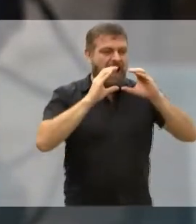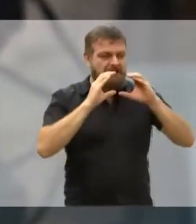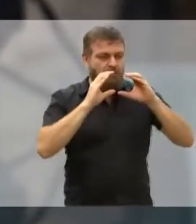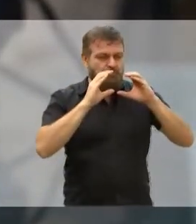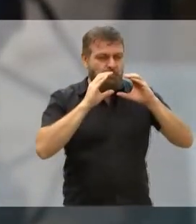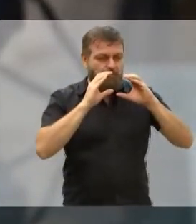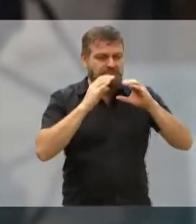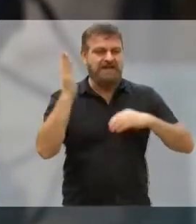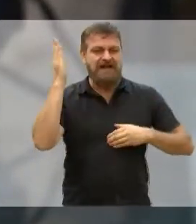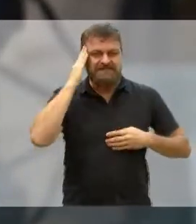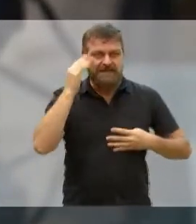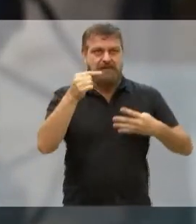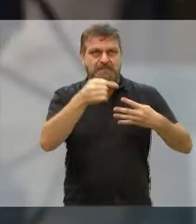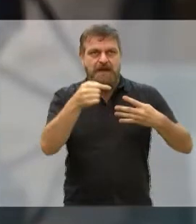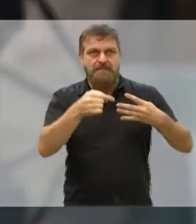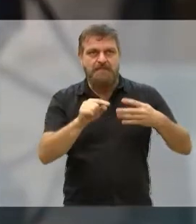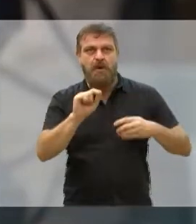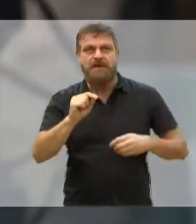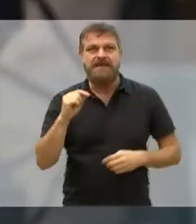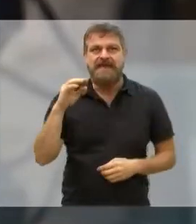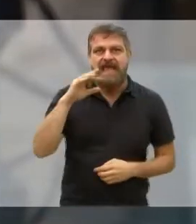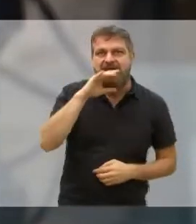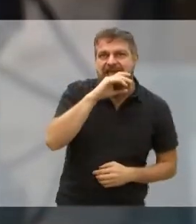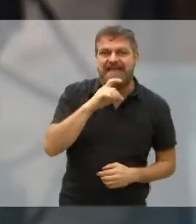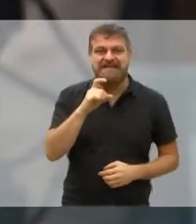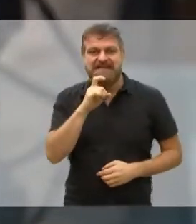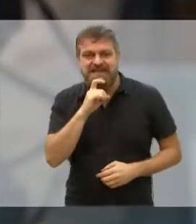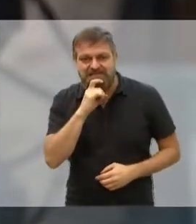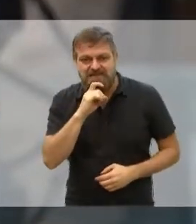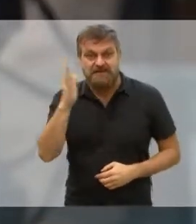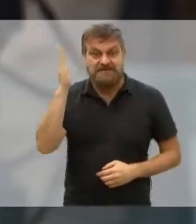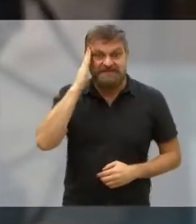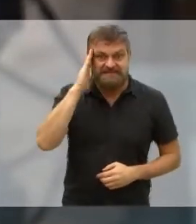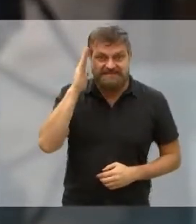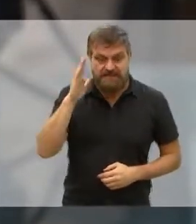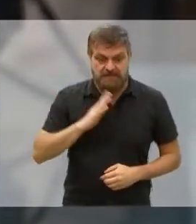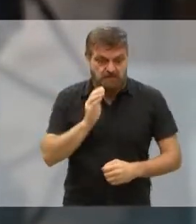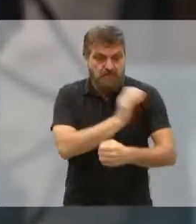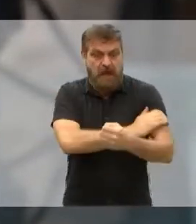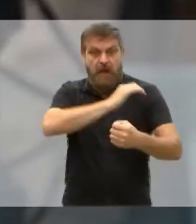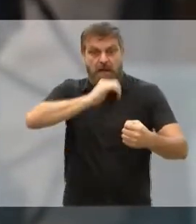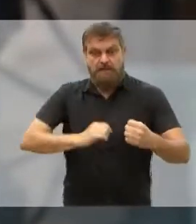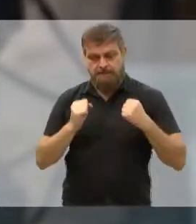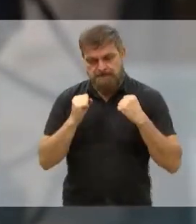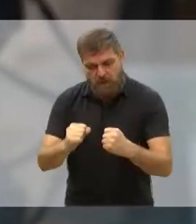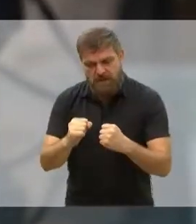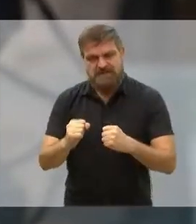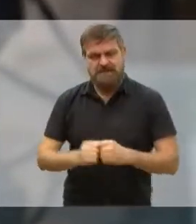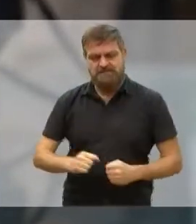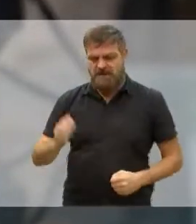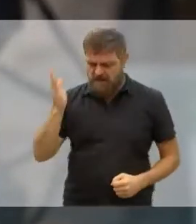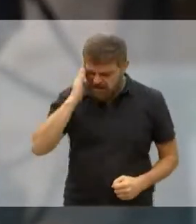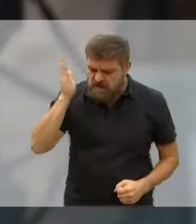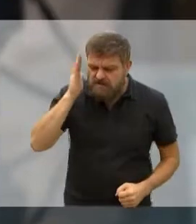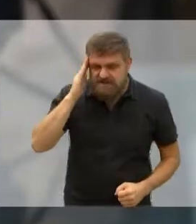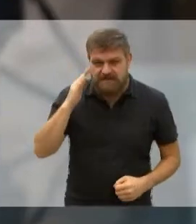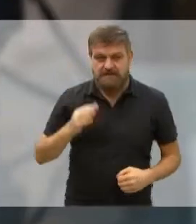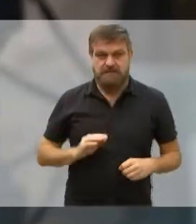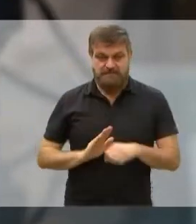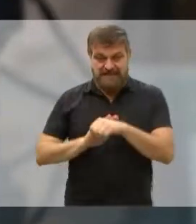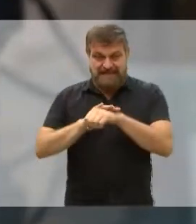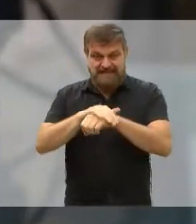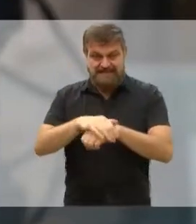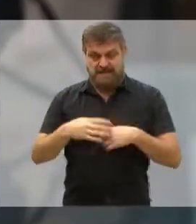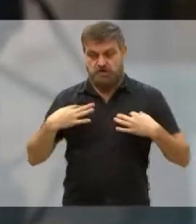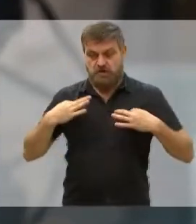sabe a sequência que tem que montar o hambúrguer, o que é quente, o que é frio, né? E esse empoderamento que eu sei fazer. E na